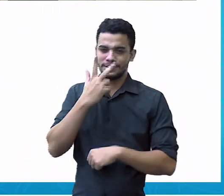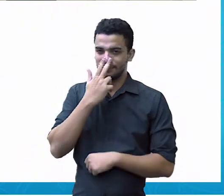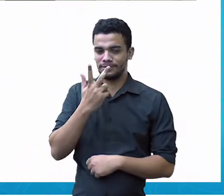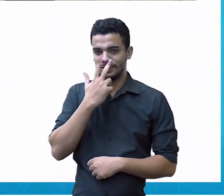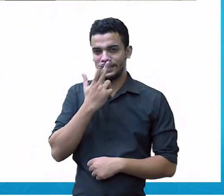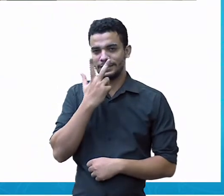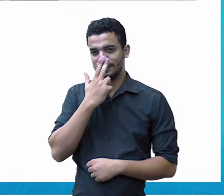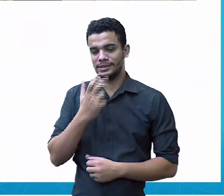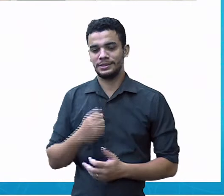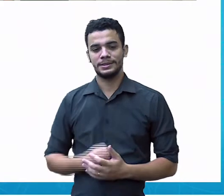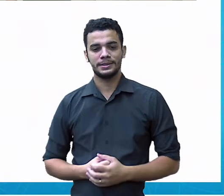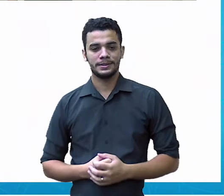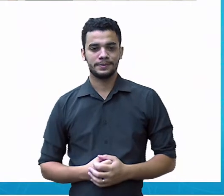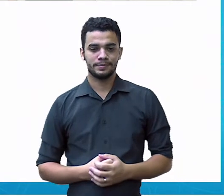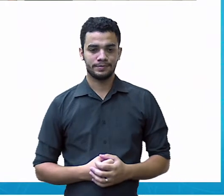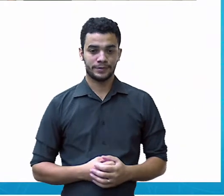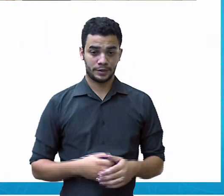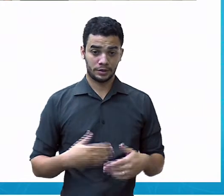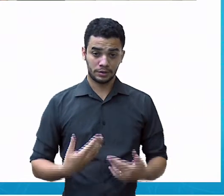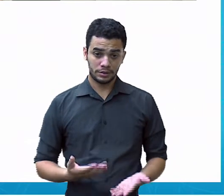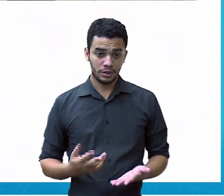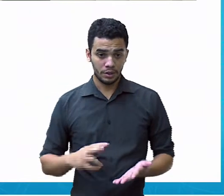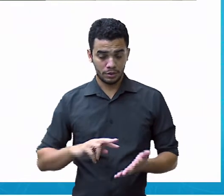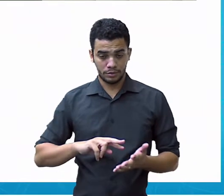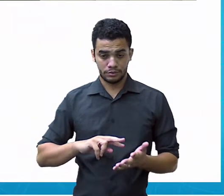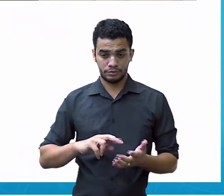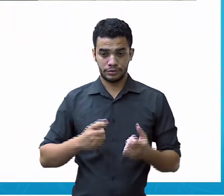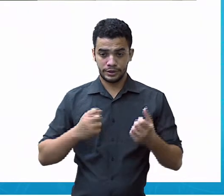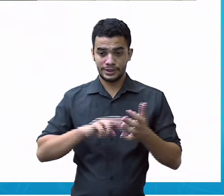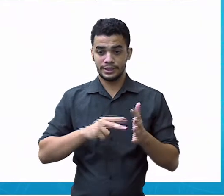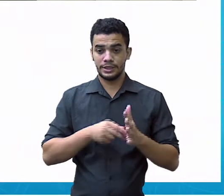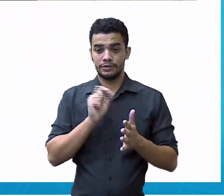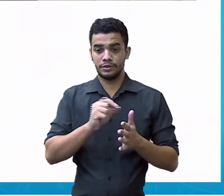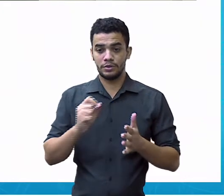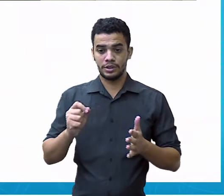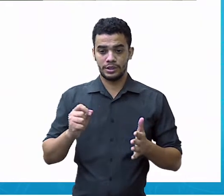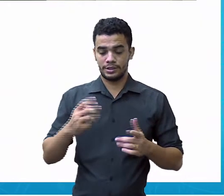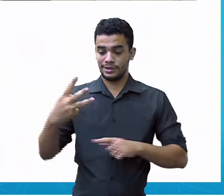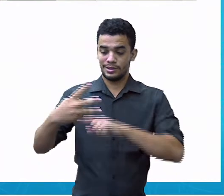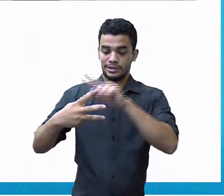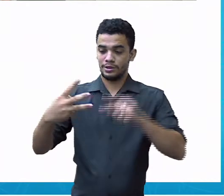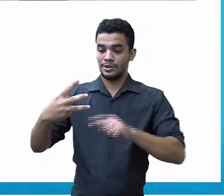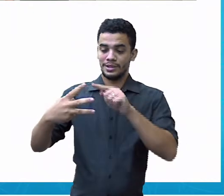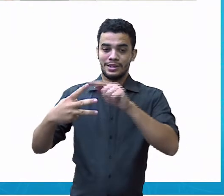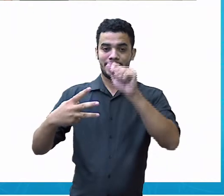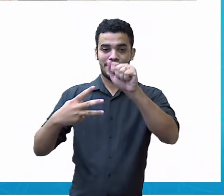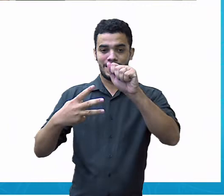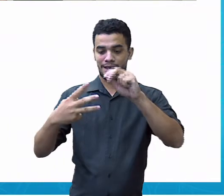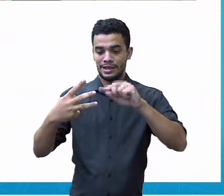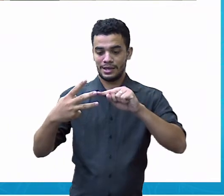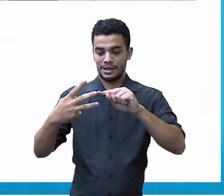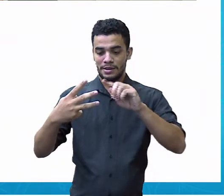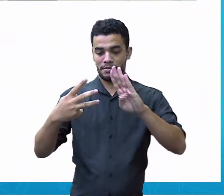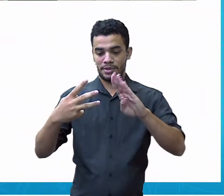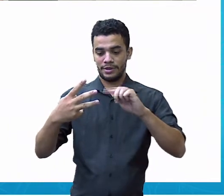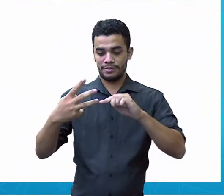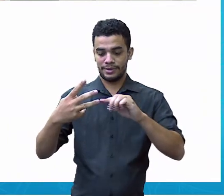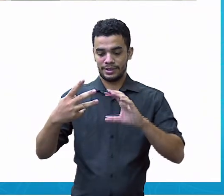As demais alternativas estão ligadas a reflexos ou a